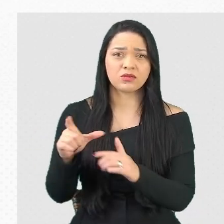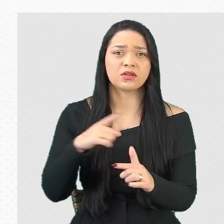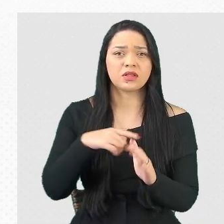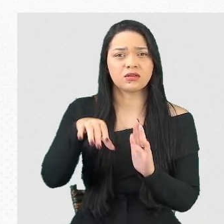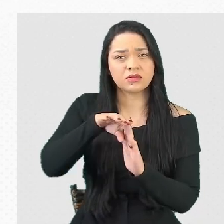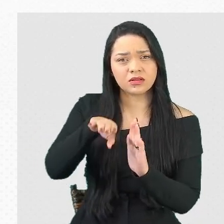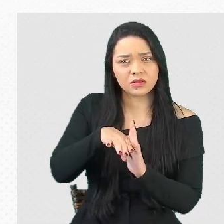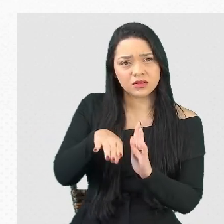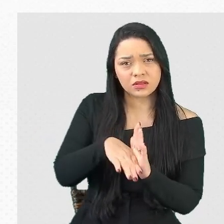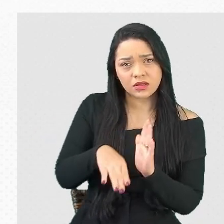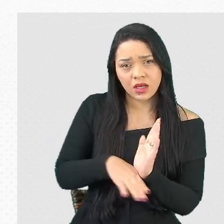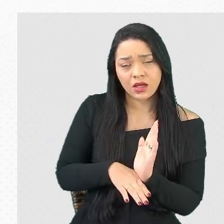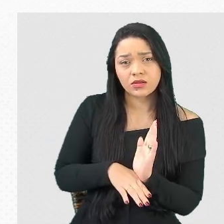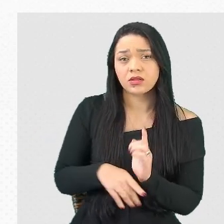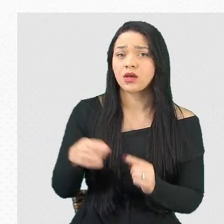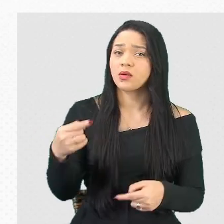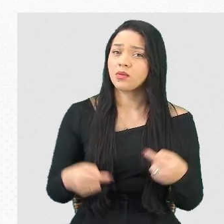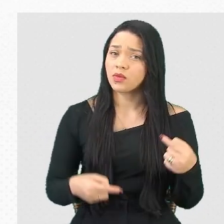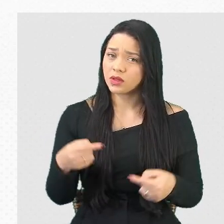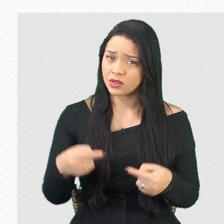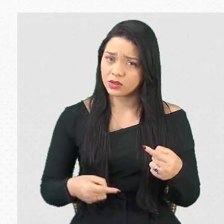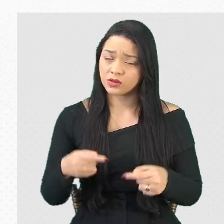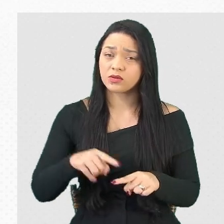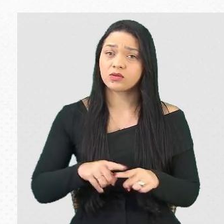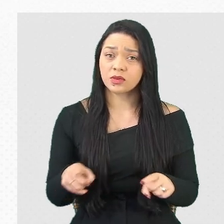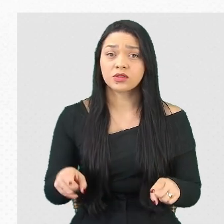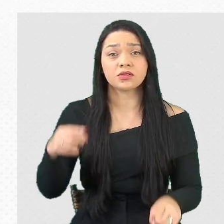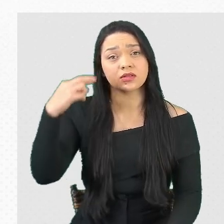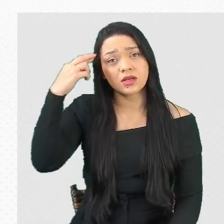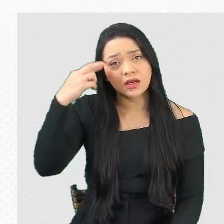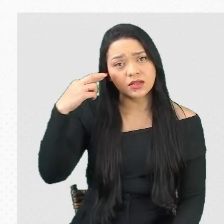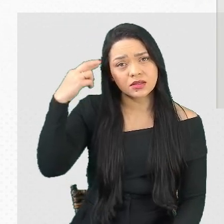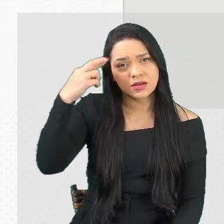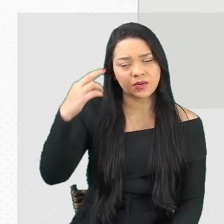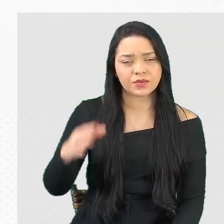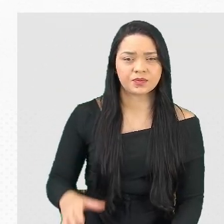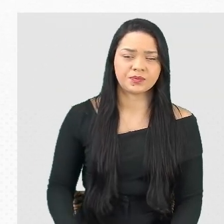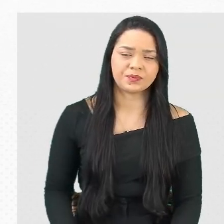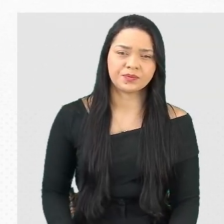sejam econômicos ou políticos, mas na razão. Bom,